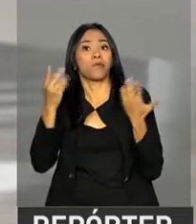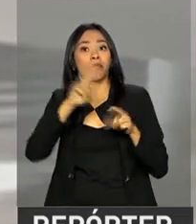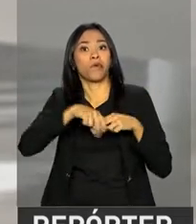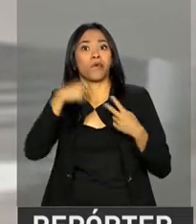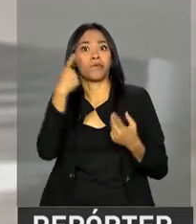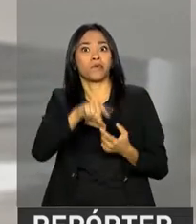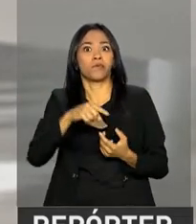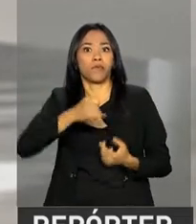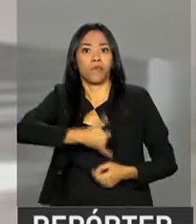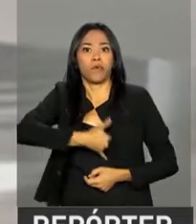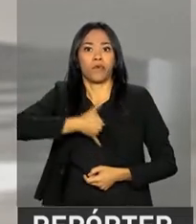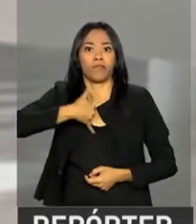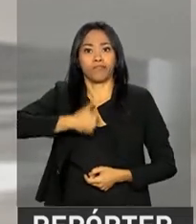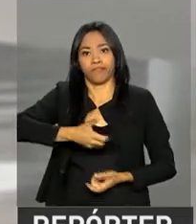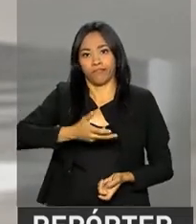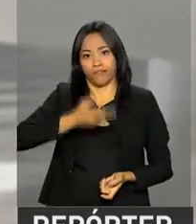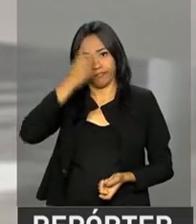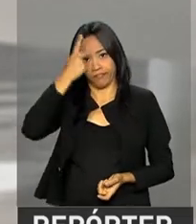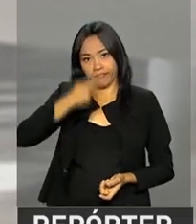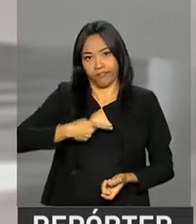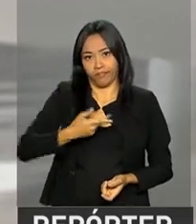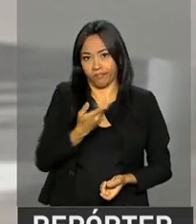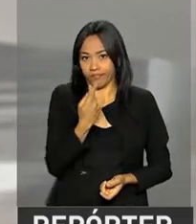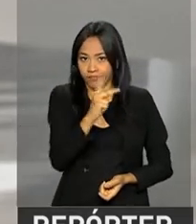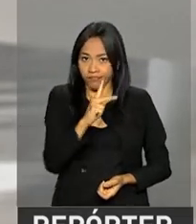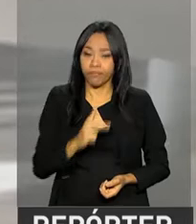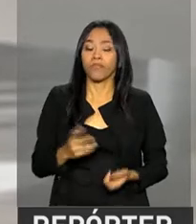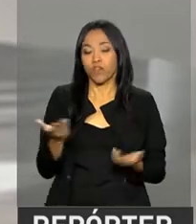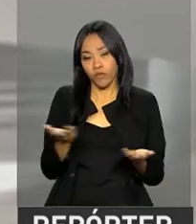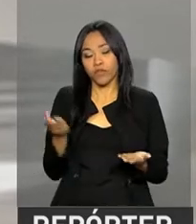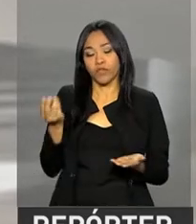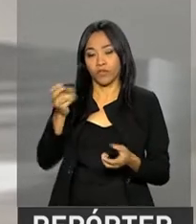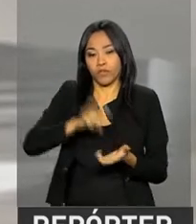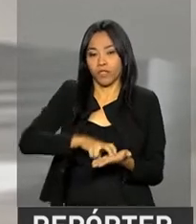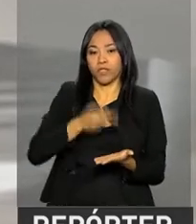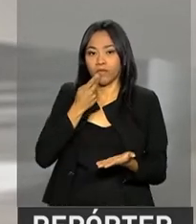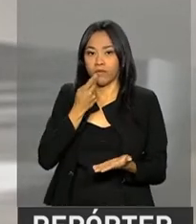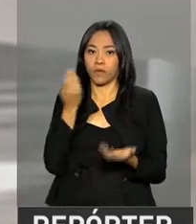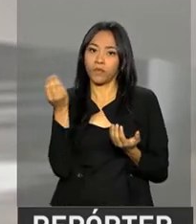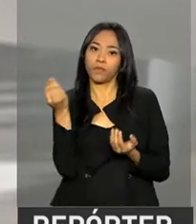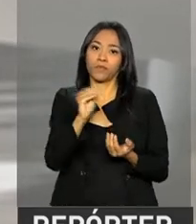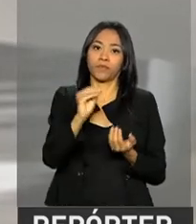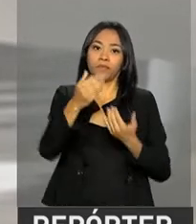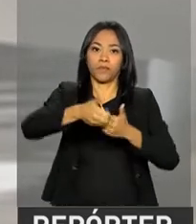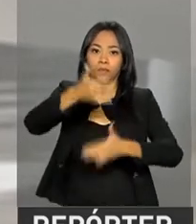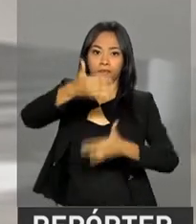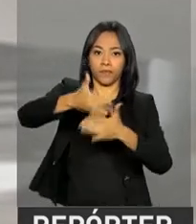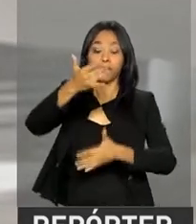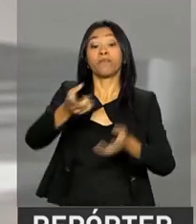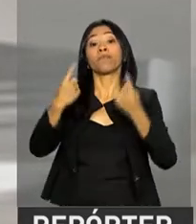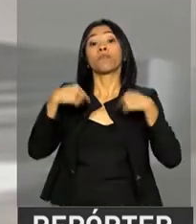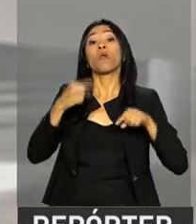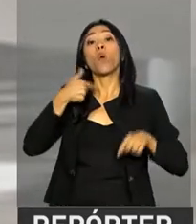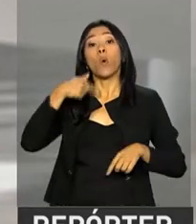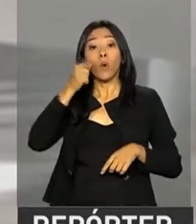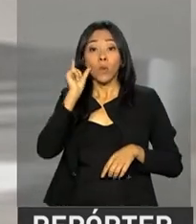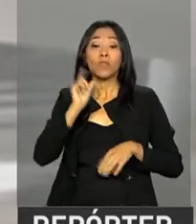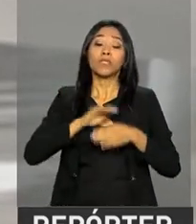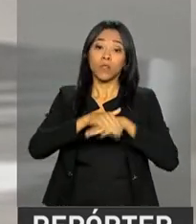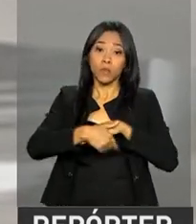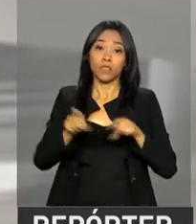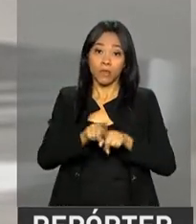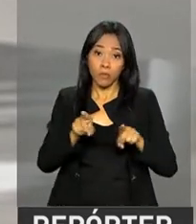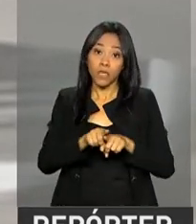é o presidente afirmou tudo isso nas redes sociais hoje pela manhã agora carla só ontem à noite também pelas redes sociais